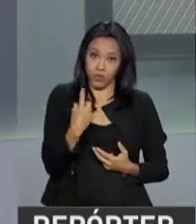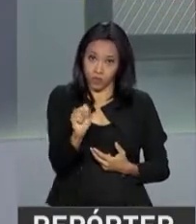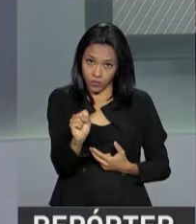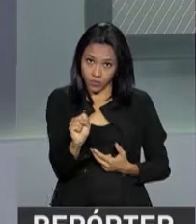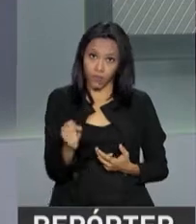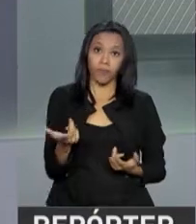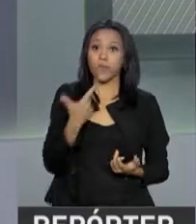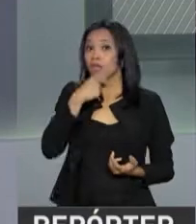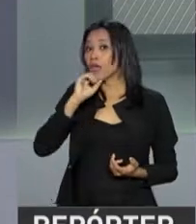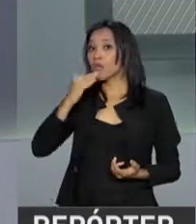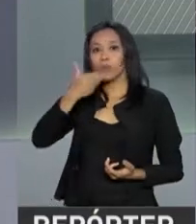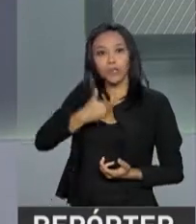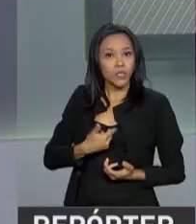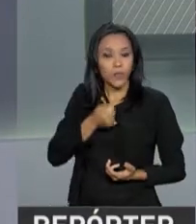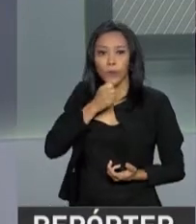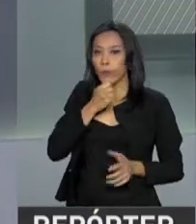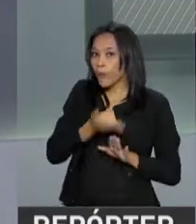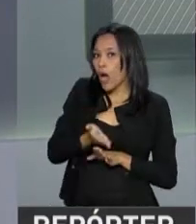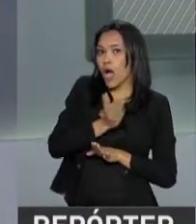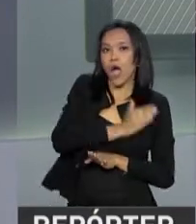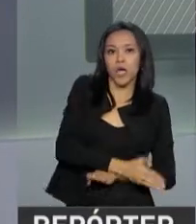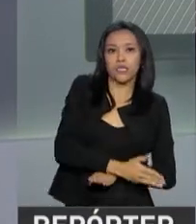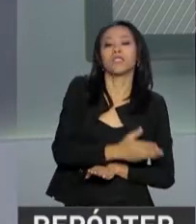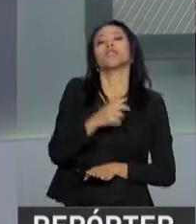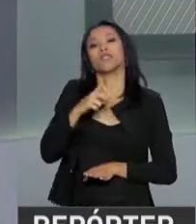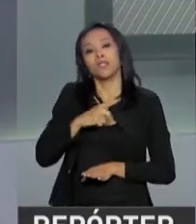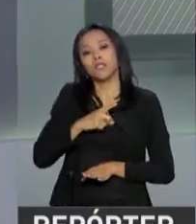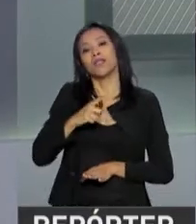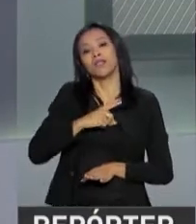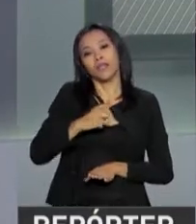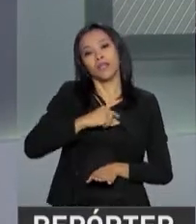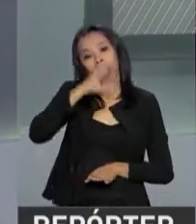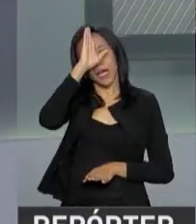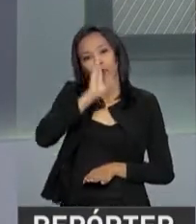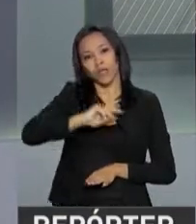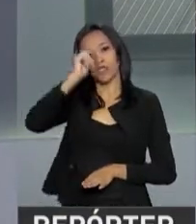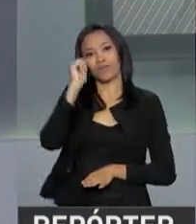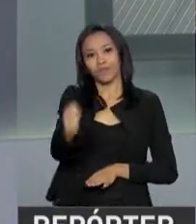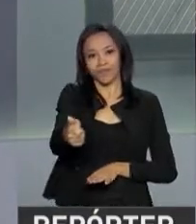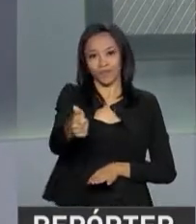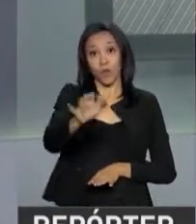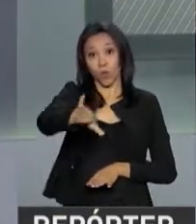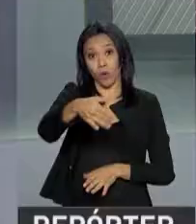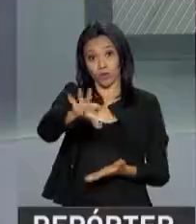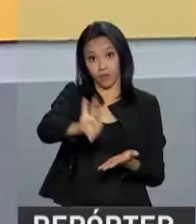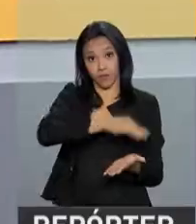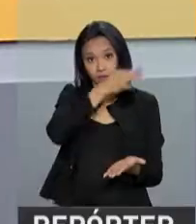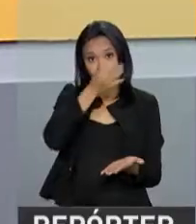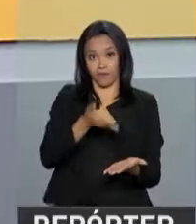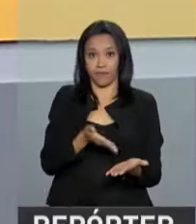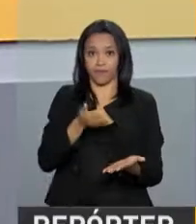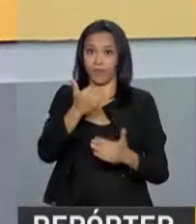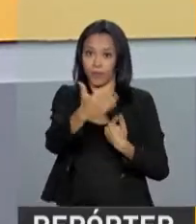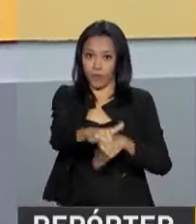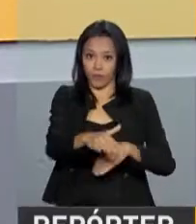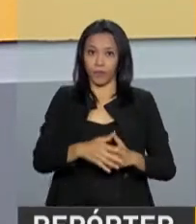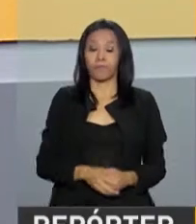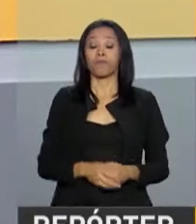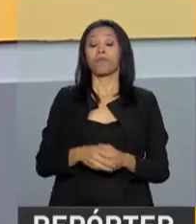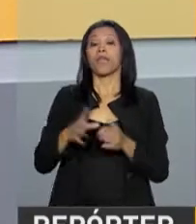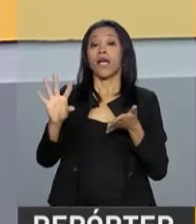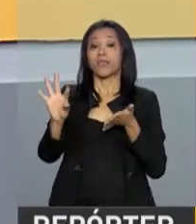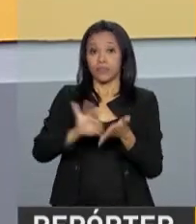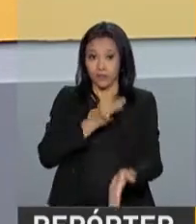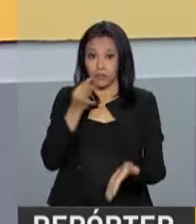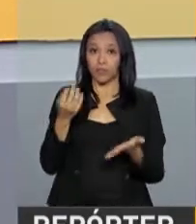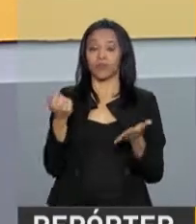mesmo quem não pediu a isenção antes agora vai contar com a gratuidade automática ao se inscrever na prova as inscrições para o enem